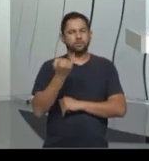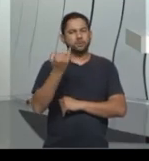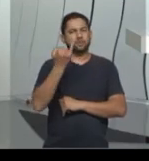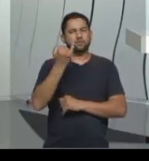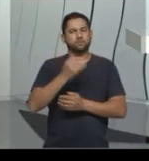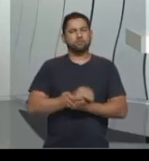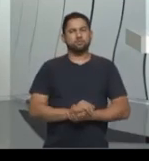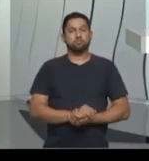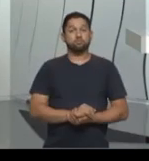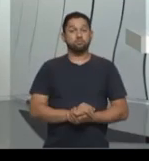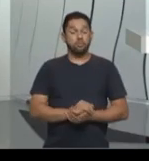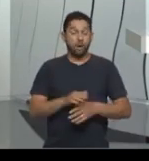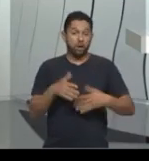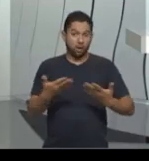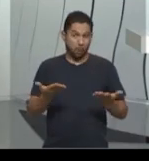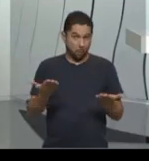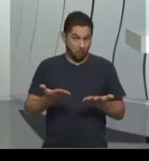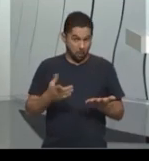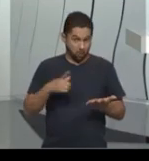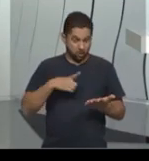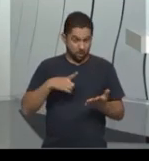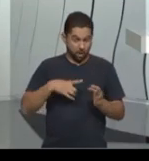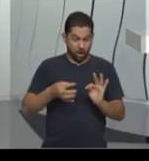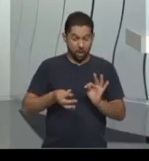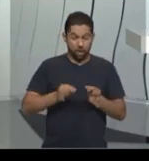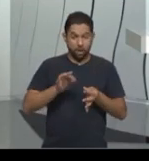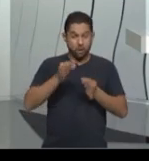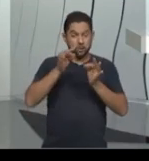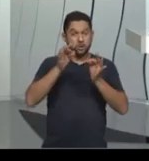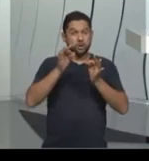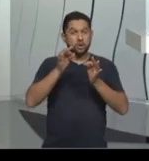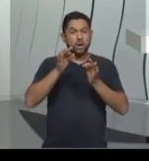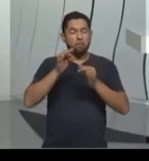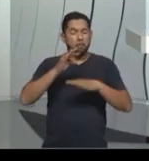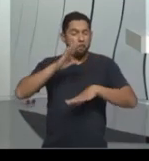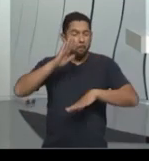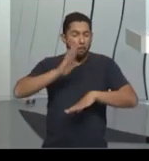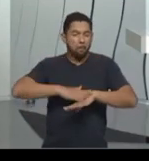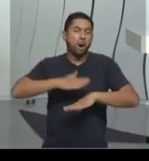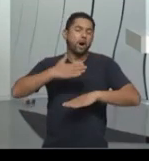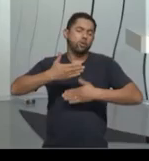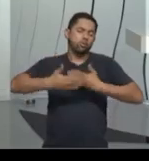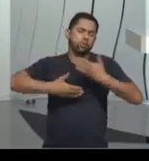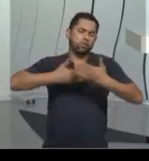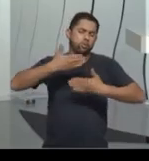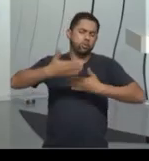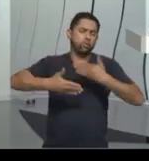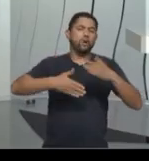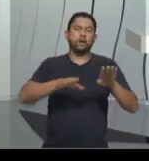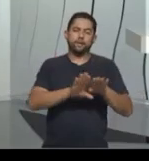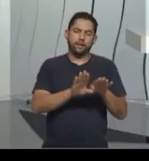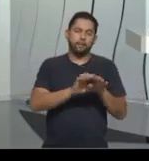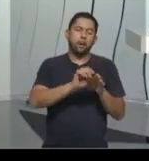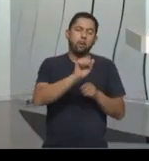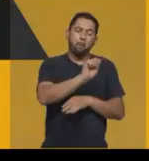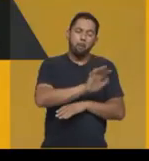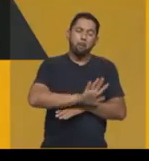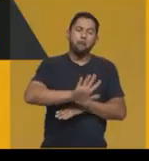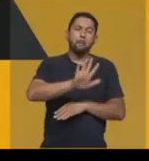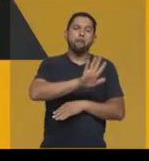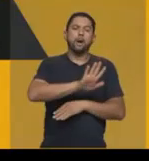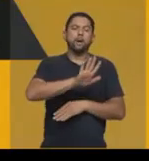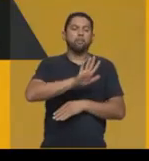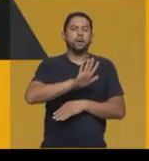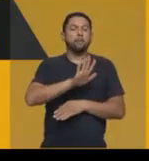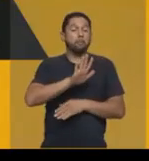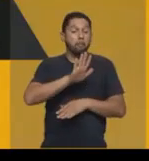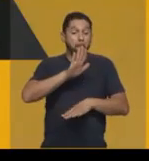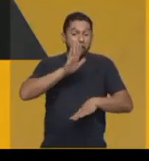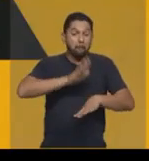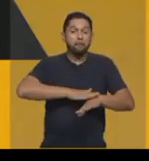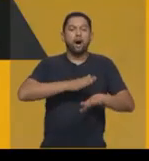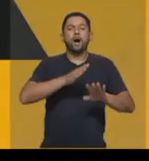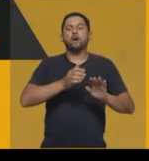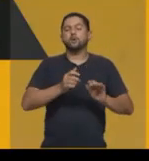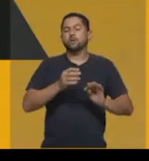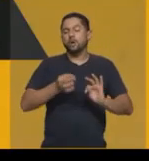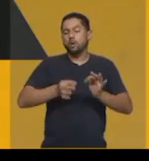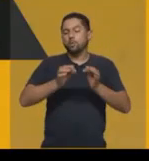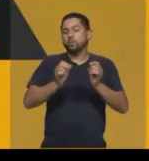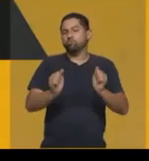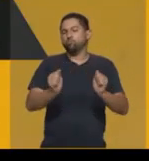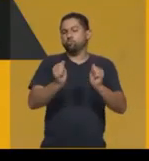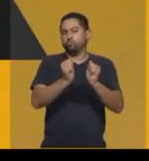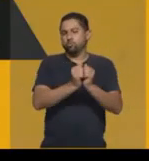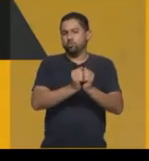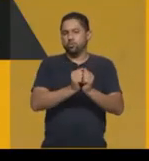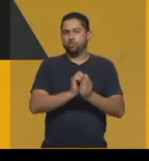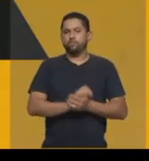tecnologia extremamente avançada, ou seja, cada vez mais ela se aprimora, tá? Então, para começar, vamos começar nosso primeiro